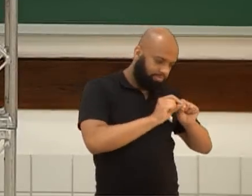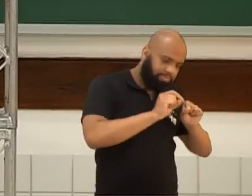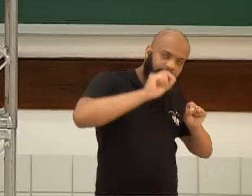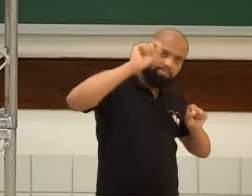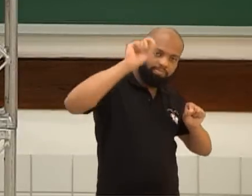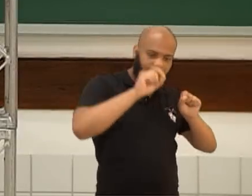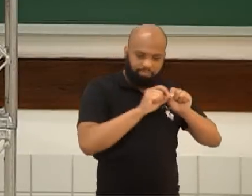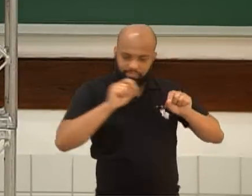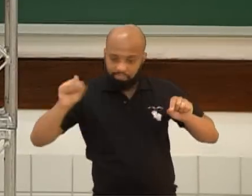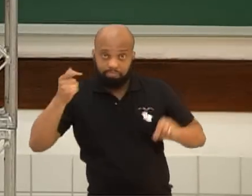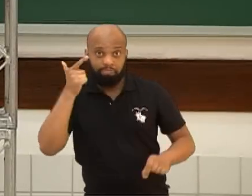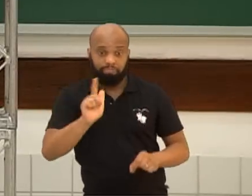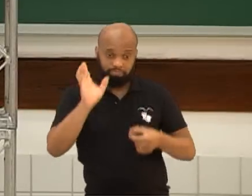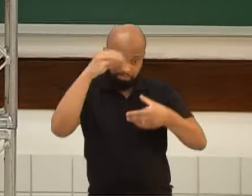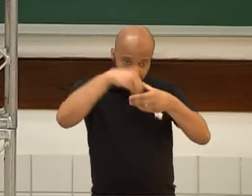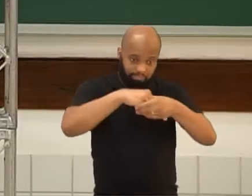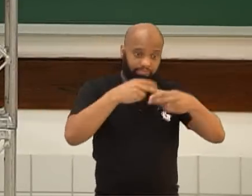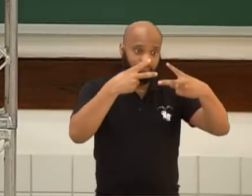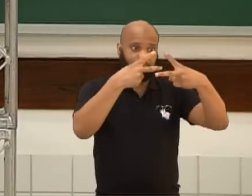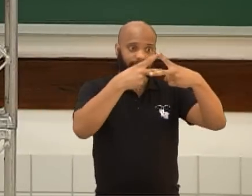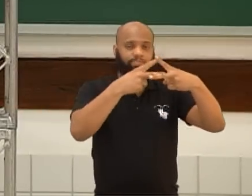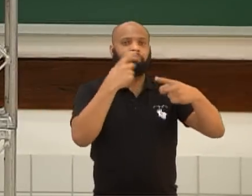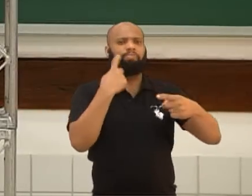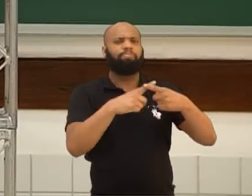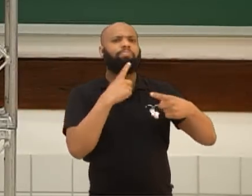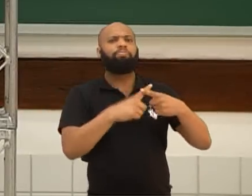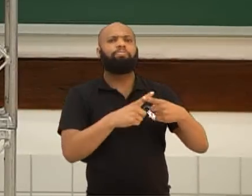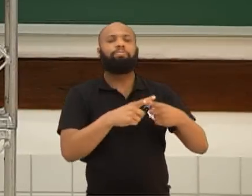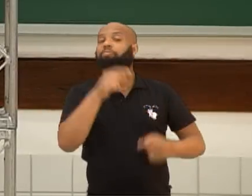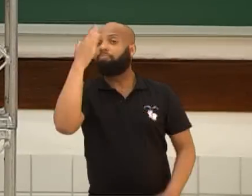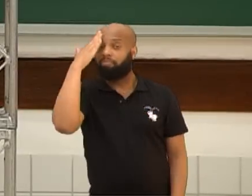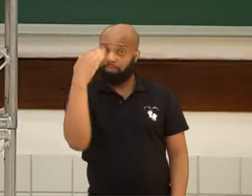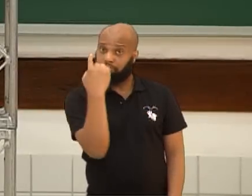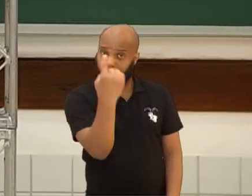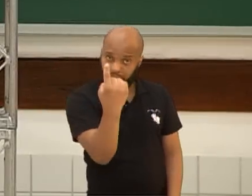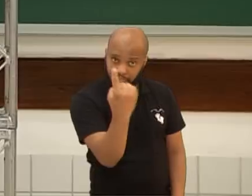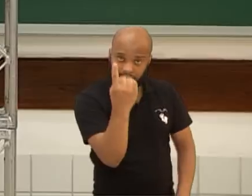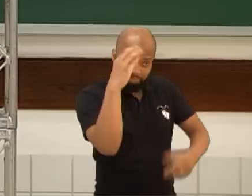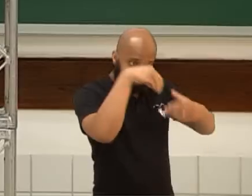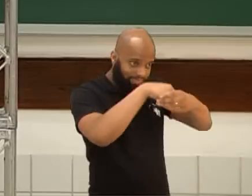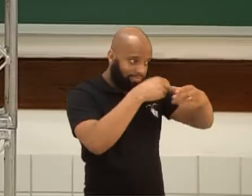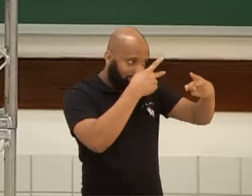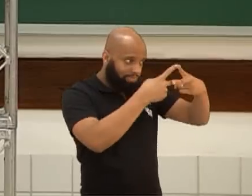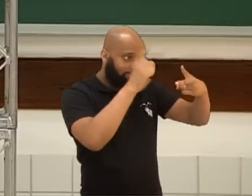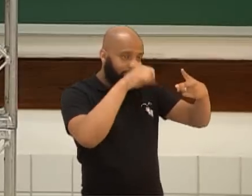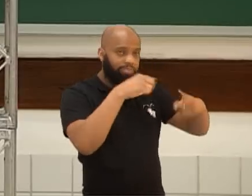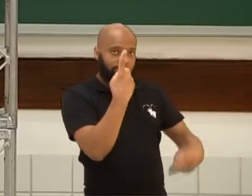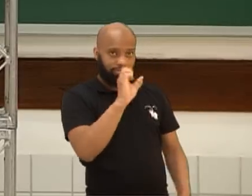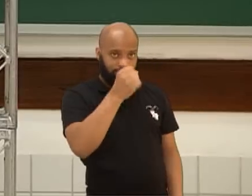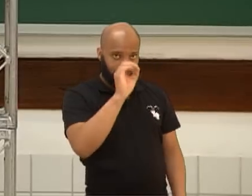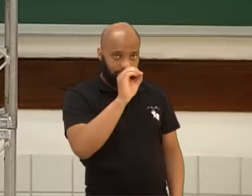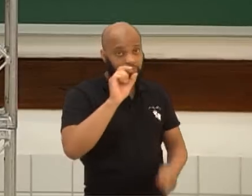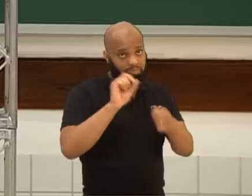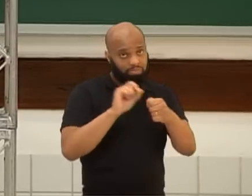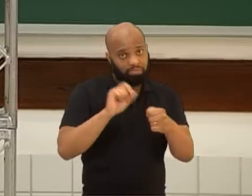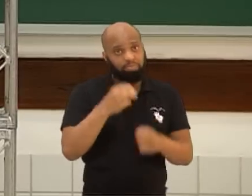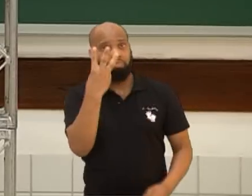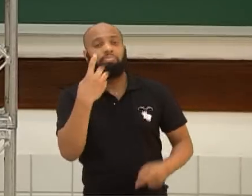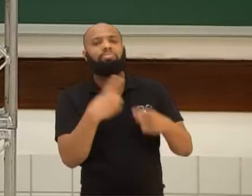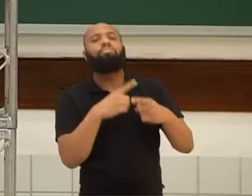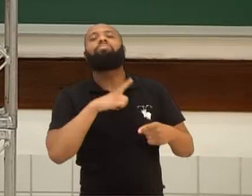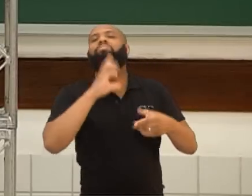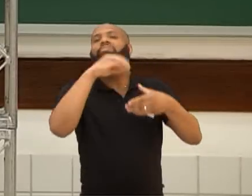3 triângulos. Como a gente sabe que um triângulo é 180, então é só fazer 3 vezes 180. Isso me dá 540